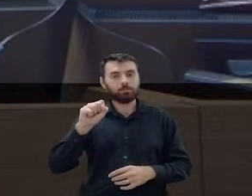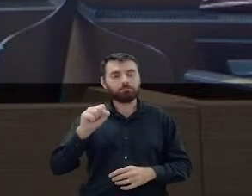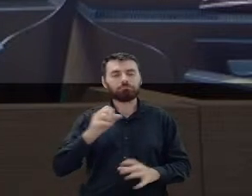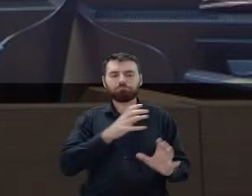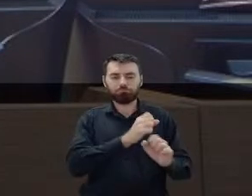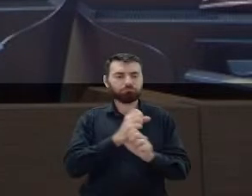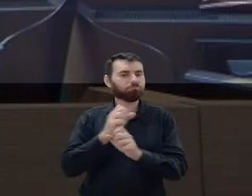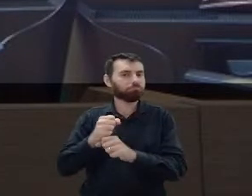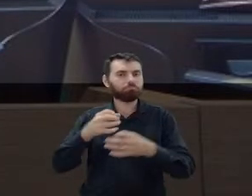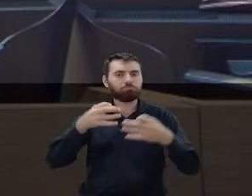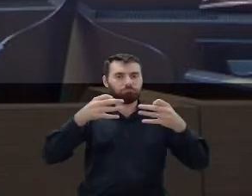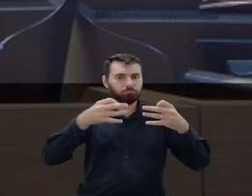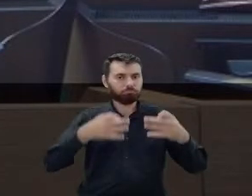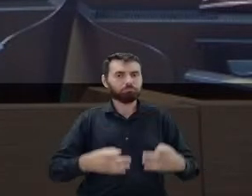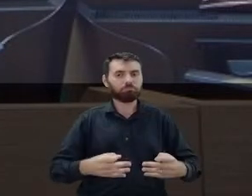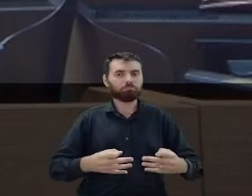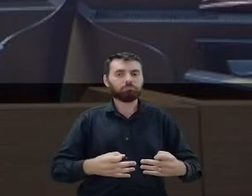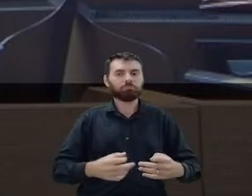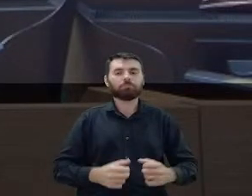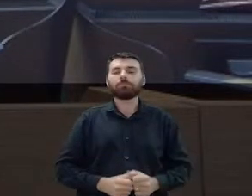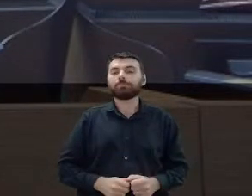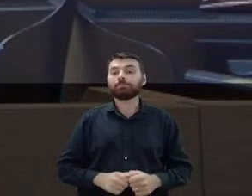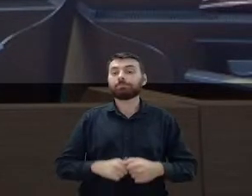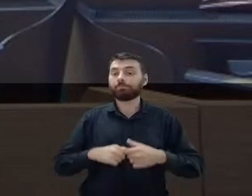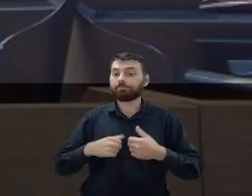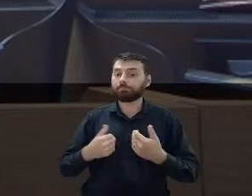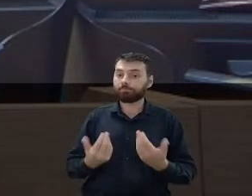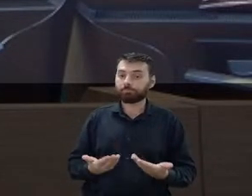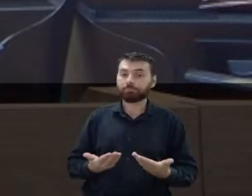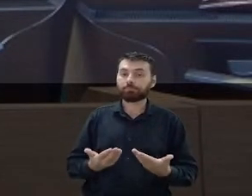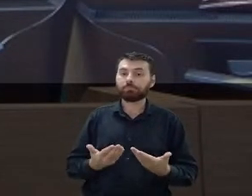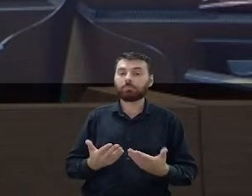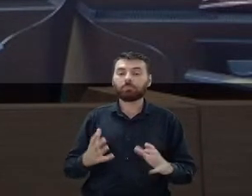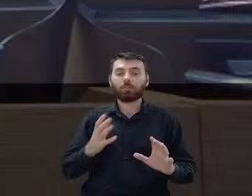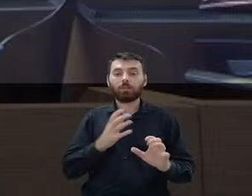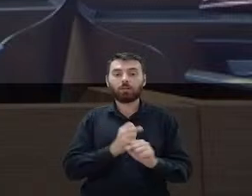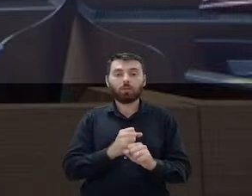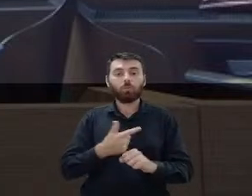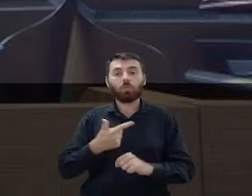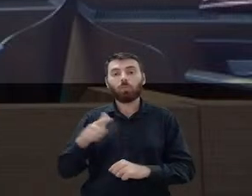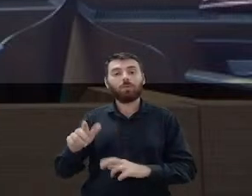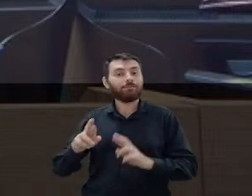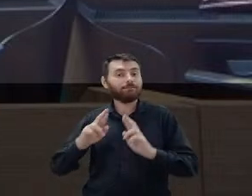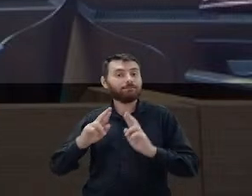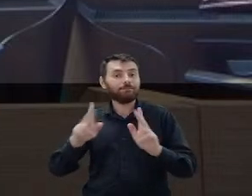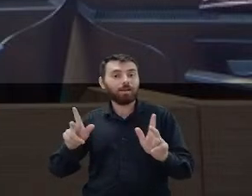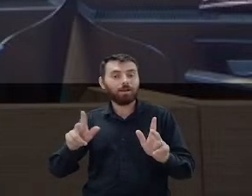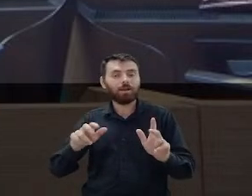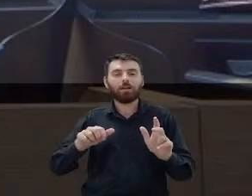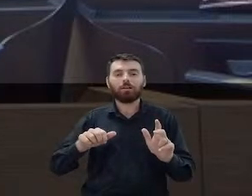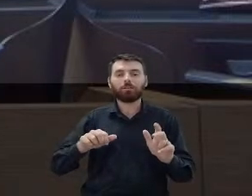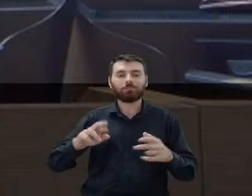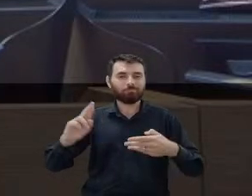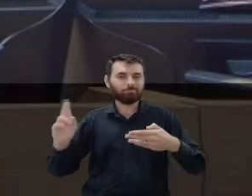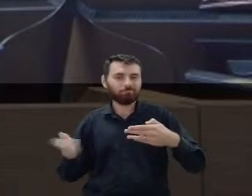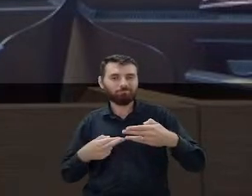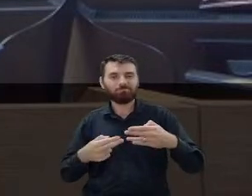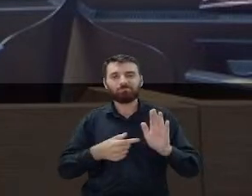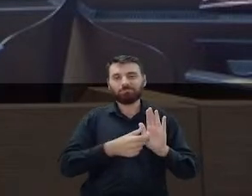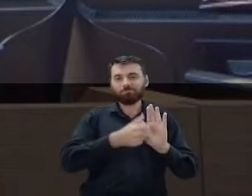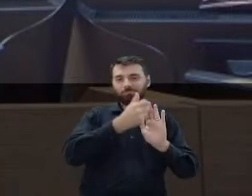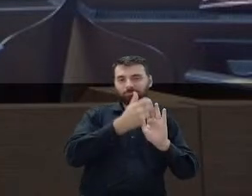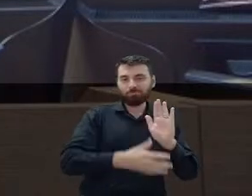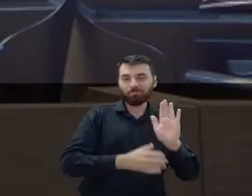cálculos. Diante disso, é inaplicável o modo de cálculo indicado a título de exemplo no recurso, qual seja